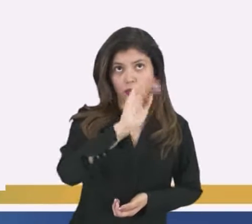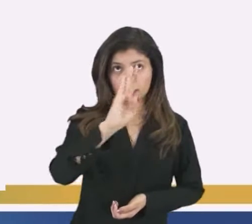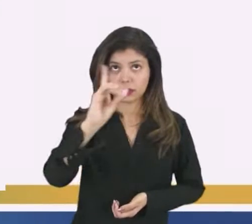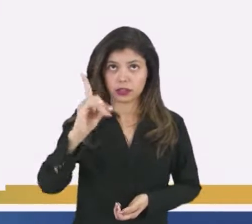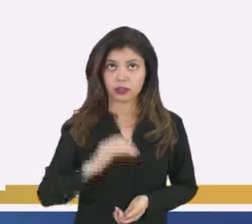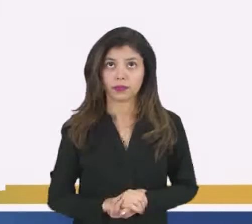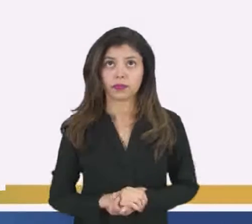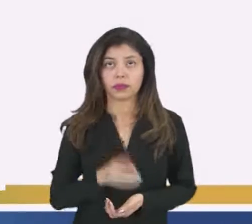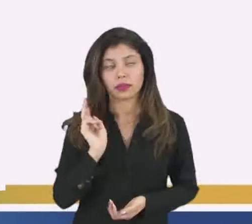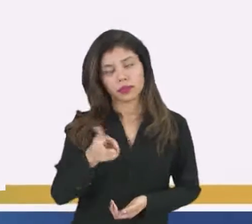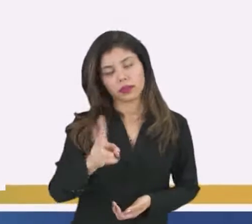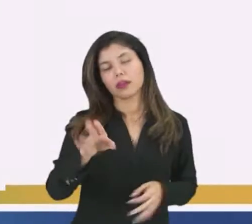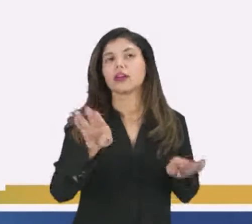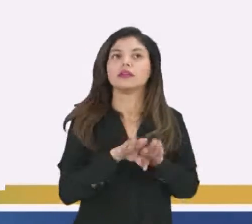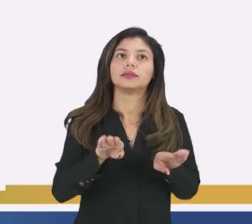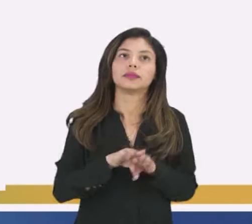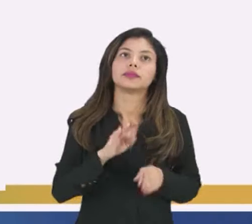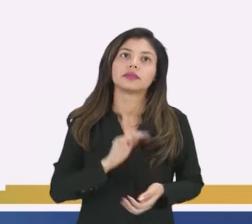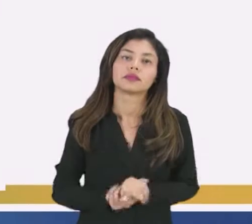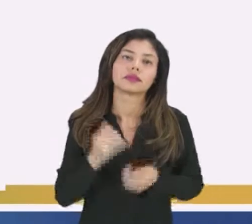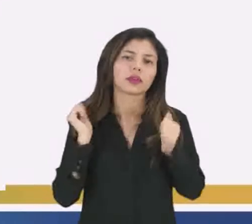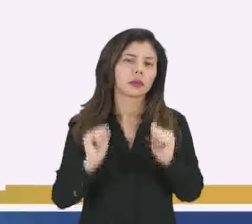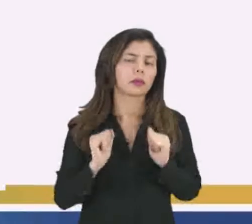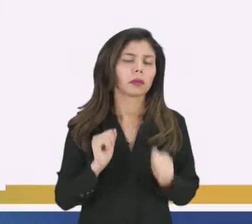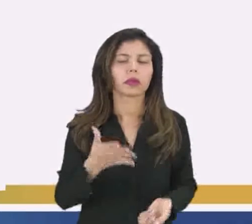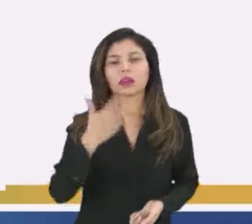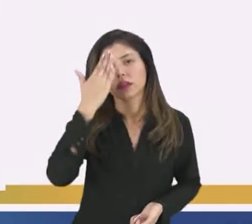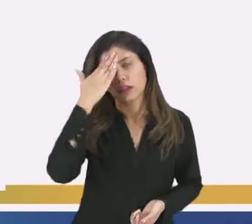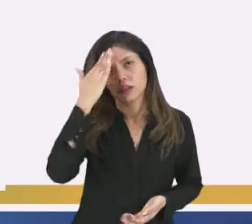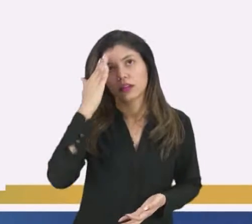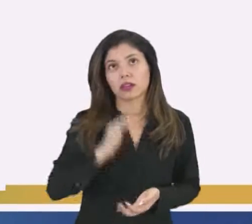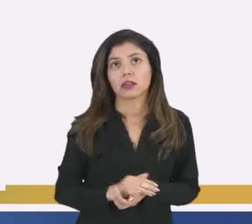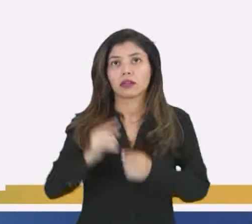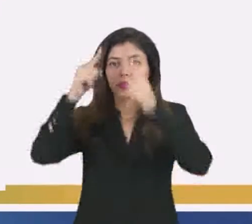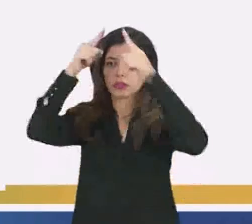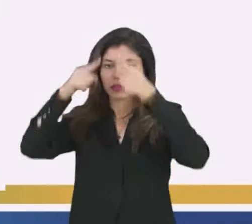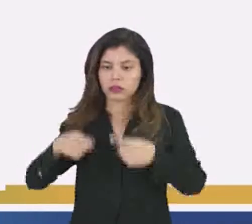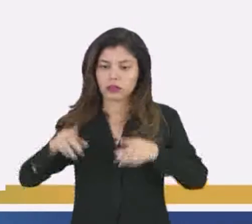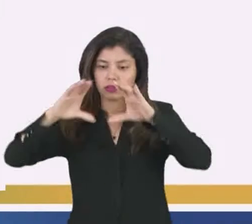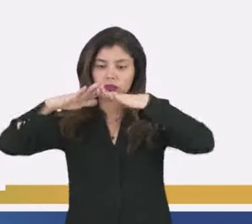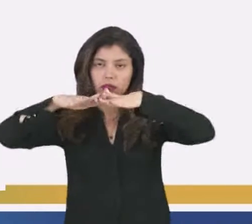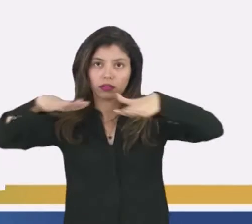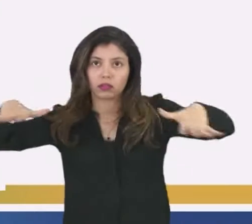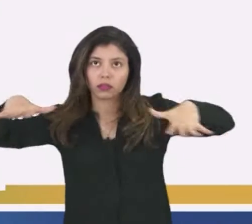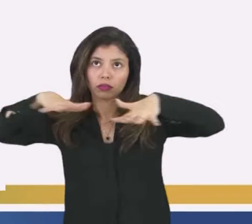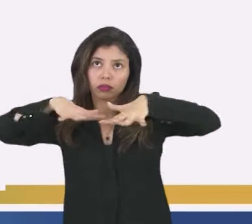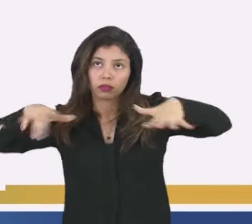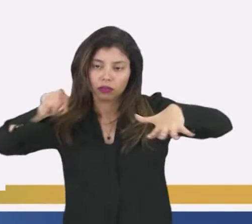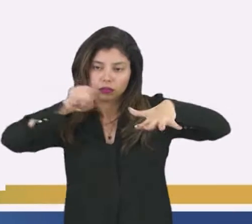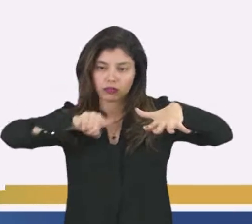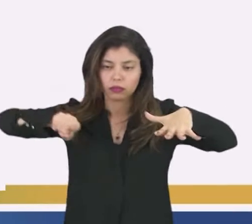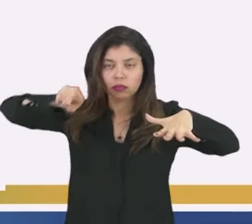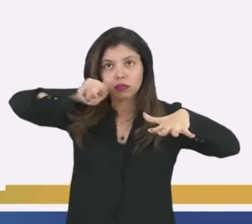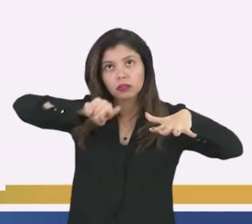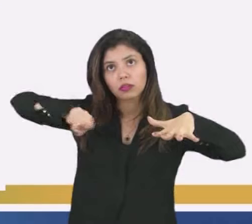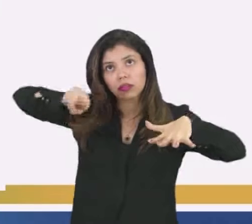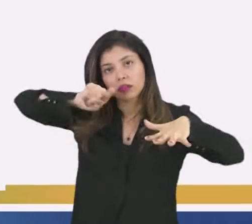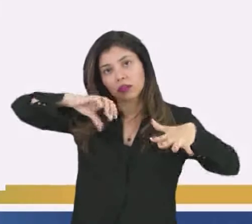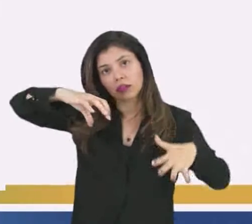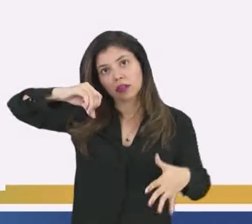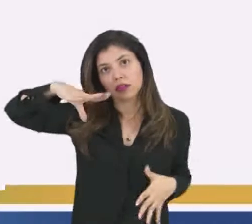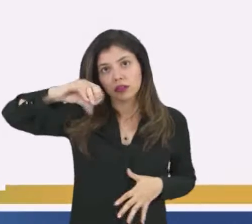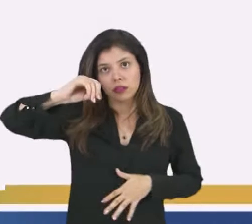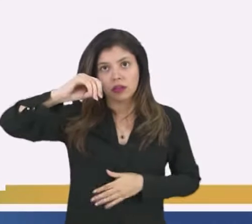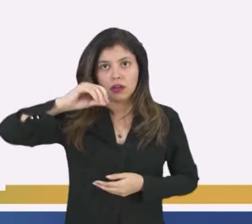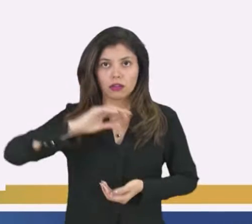C, então aí vai do mesmo jeitinho, tá? Então é importante que a gente possa entender. Eu tenho essa reta, ela é perpendicular a esse plano alfa, porque ela forma